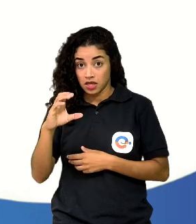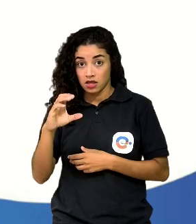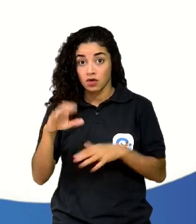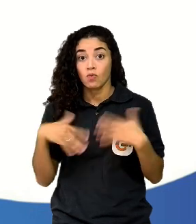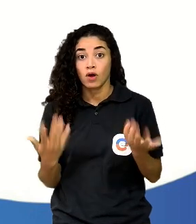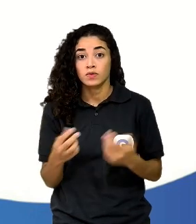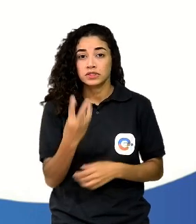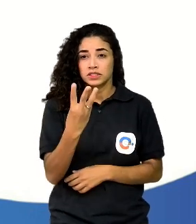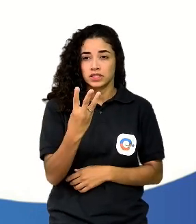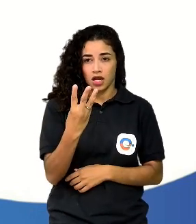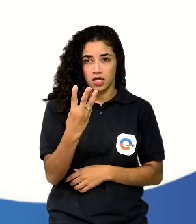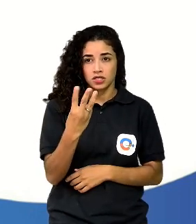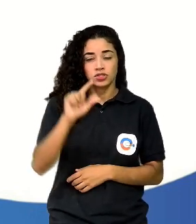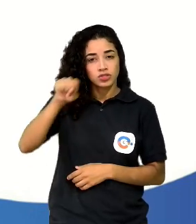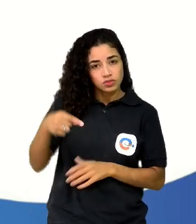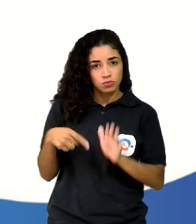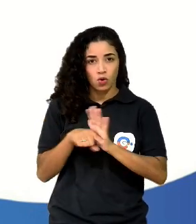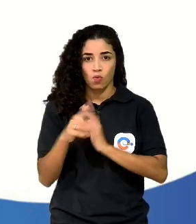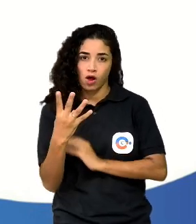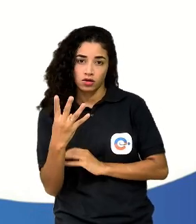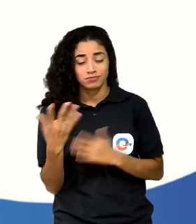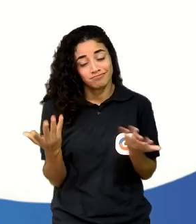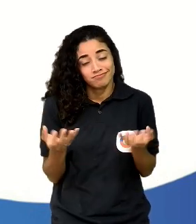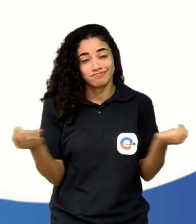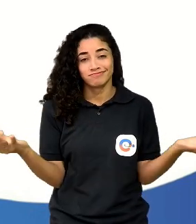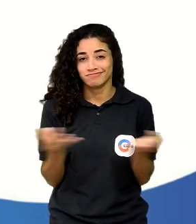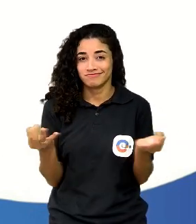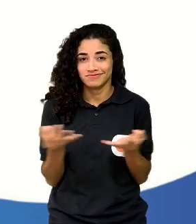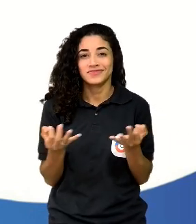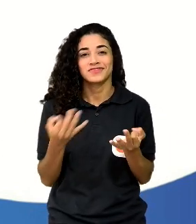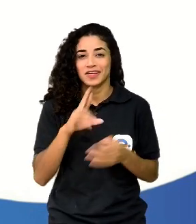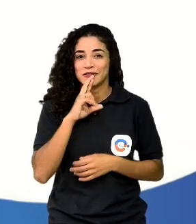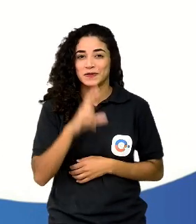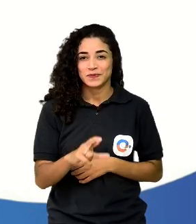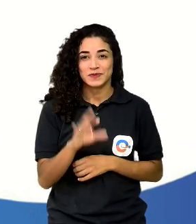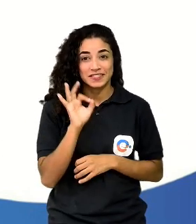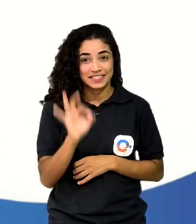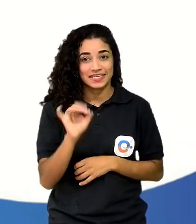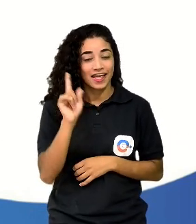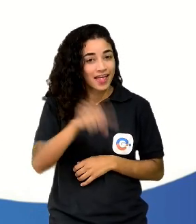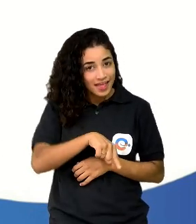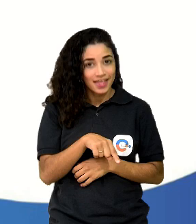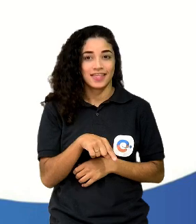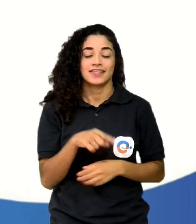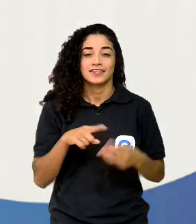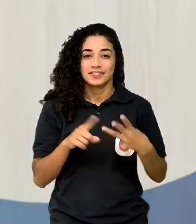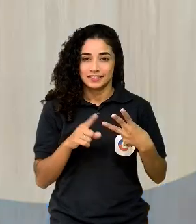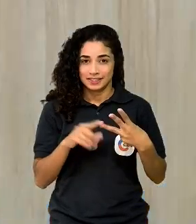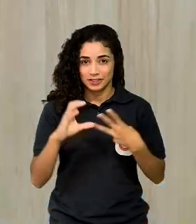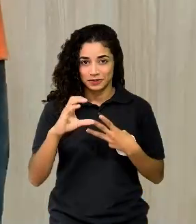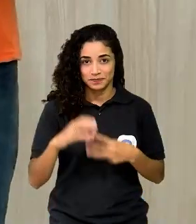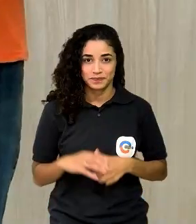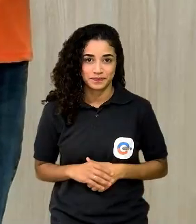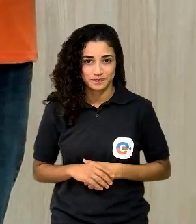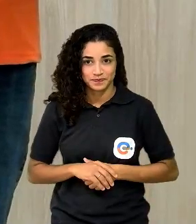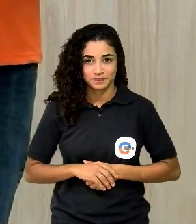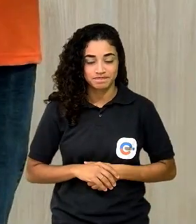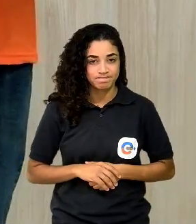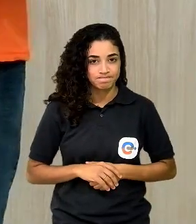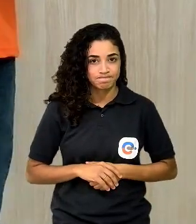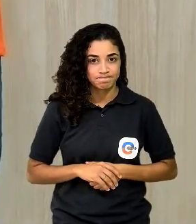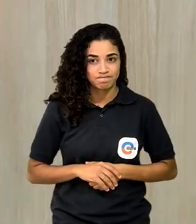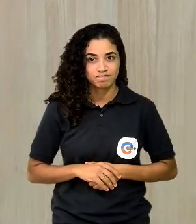e 4. Perfeitamente, a nossa resposta correta é a letra C. Então,